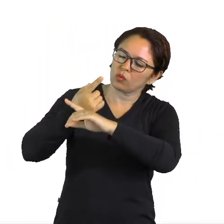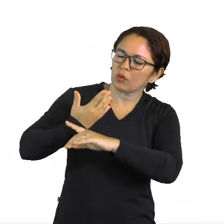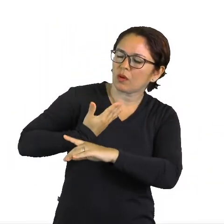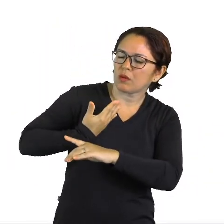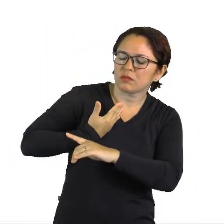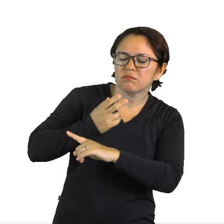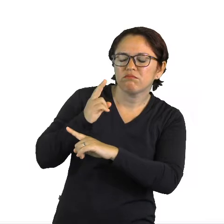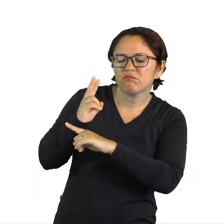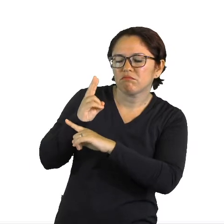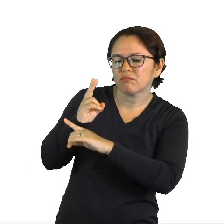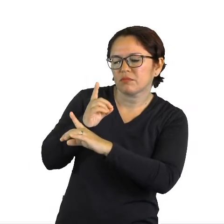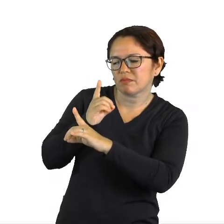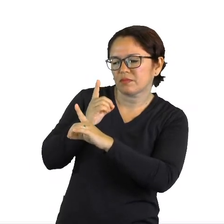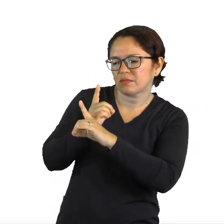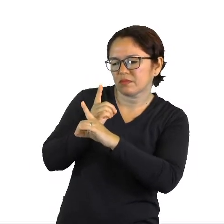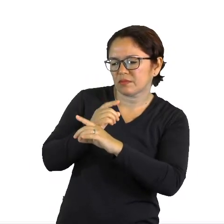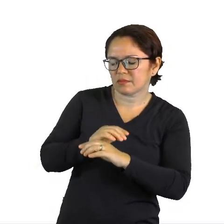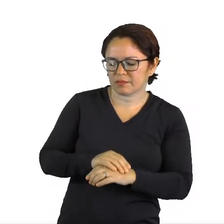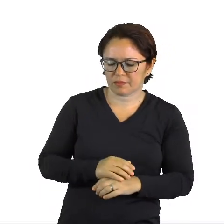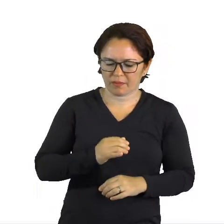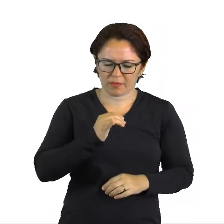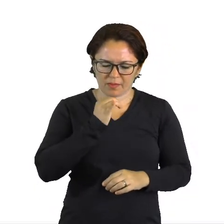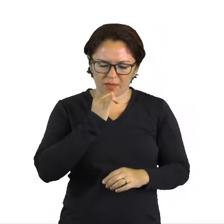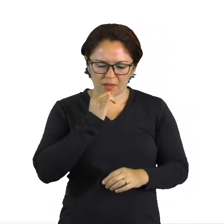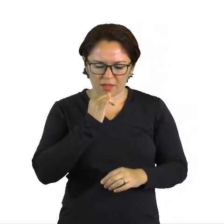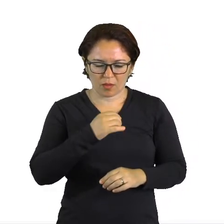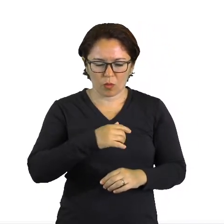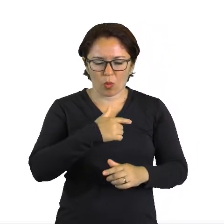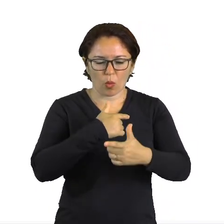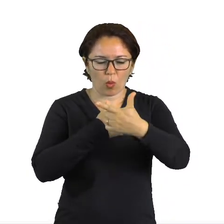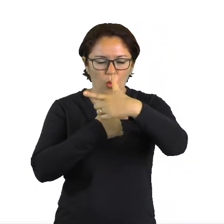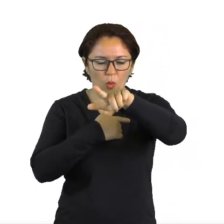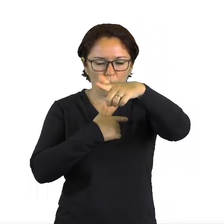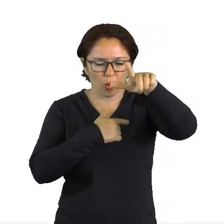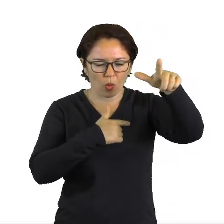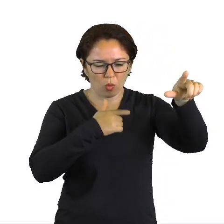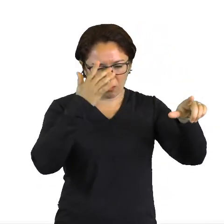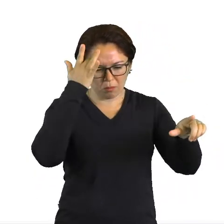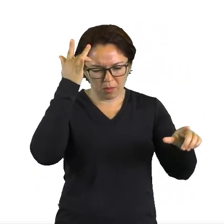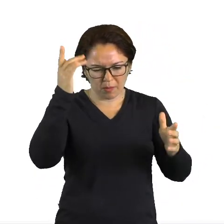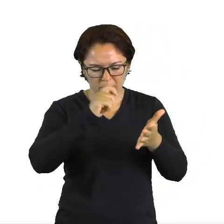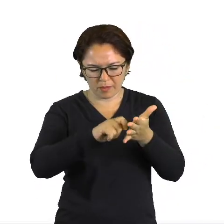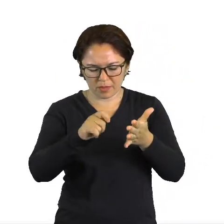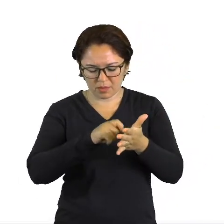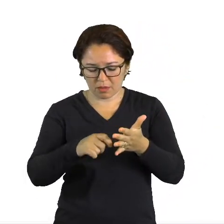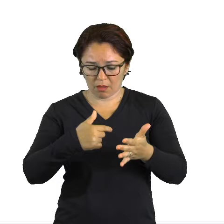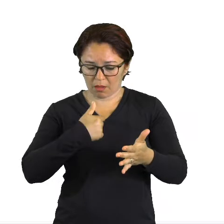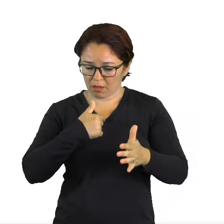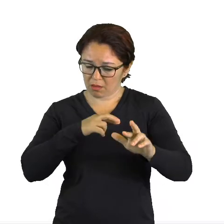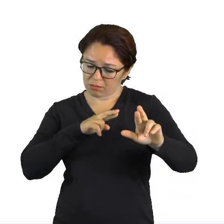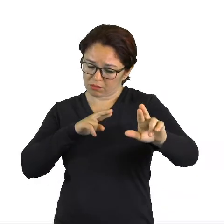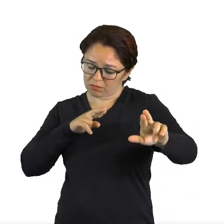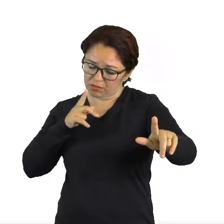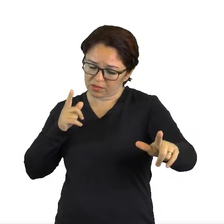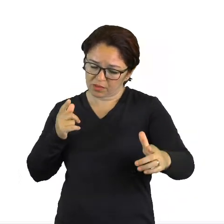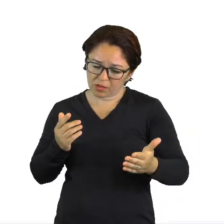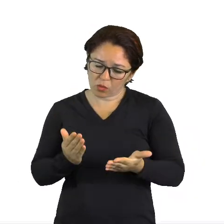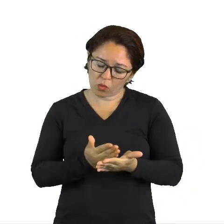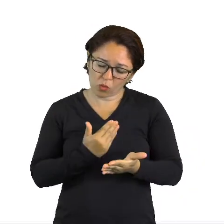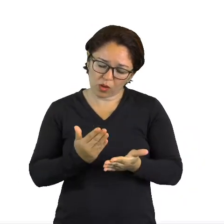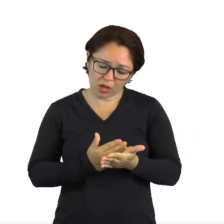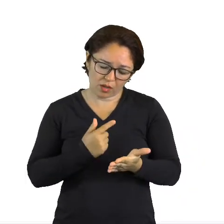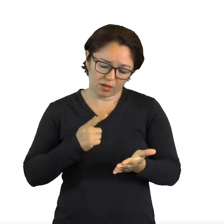diário fatos banais, do jeito que a maioria faz. Quero que o diário seja minha amiga e vou chamar essa amiga